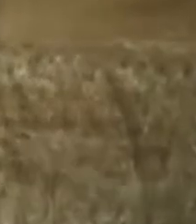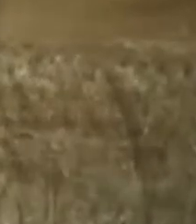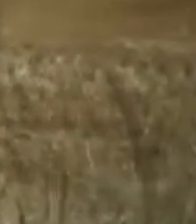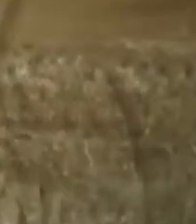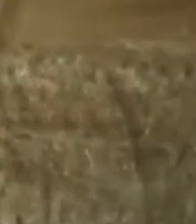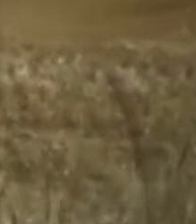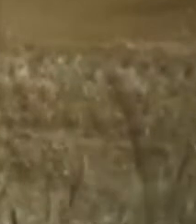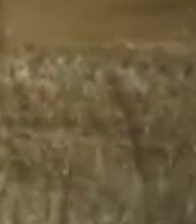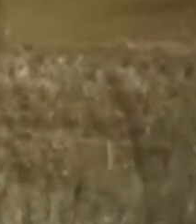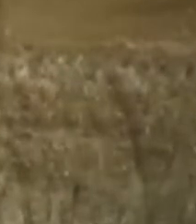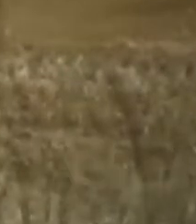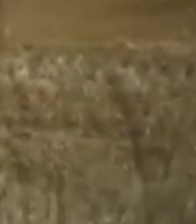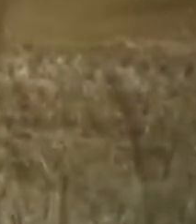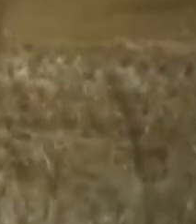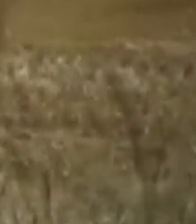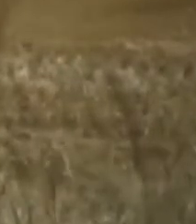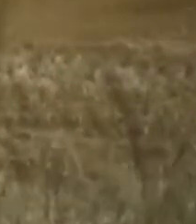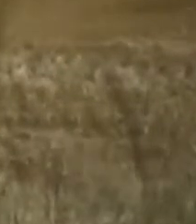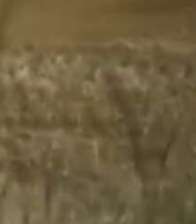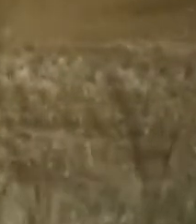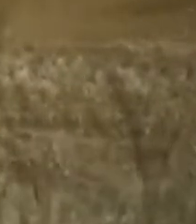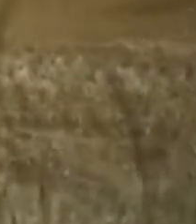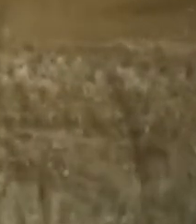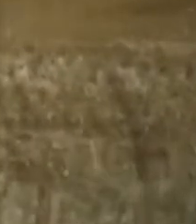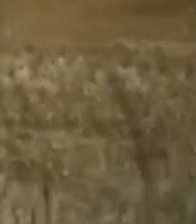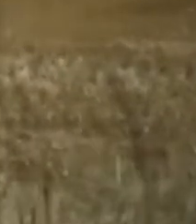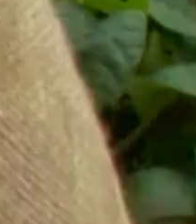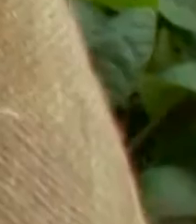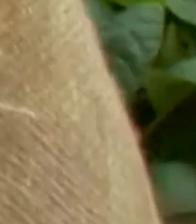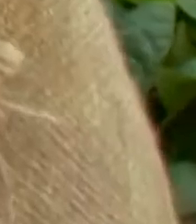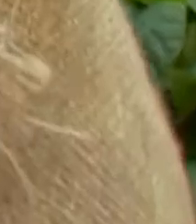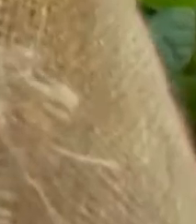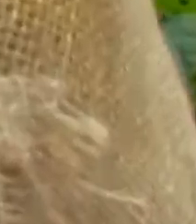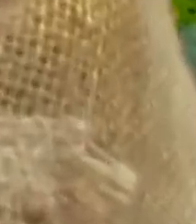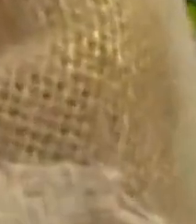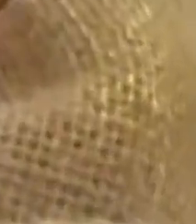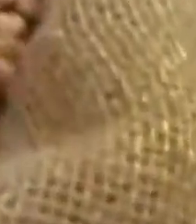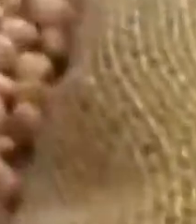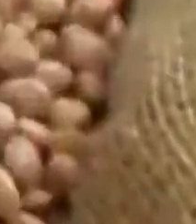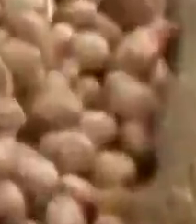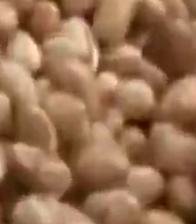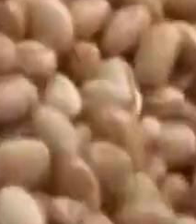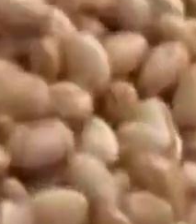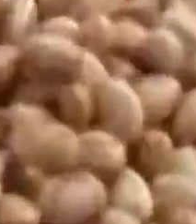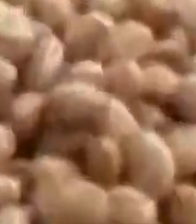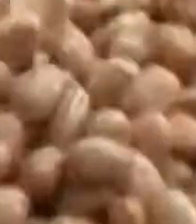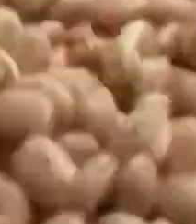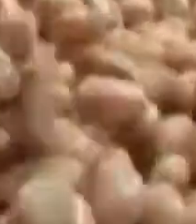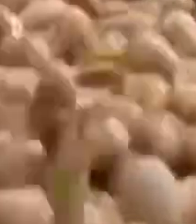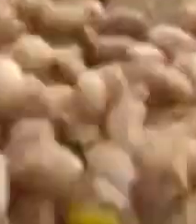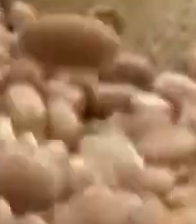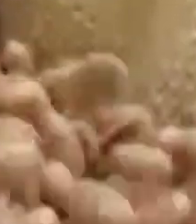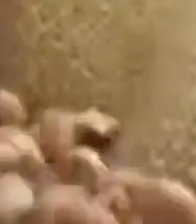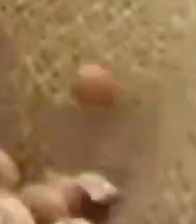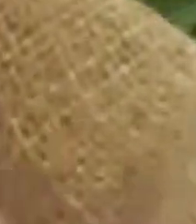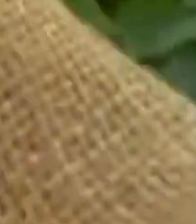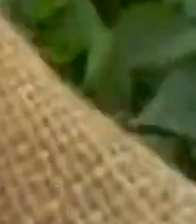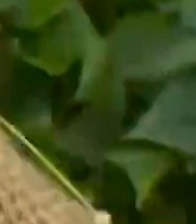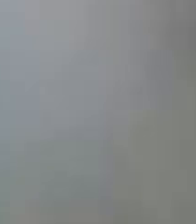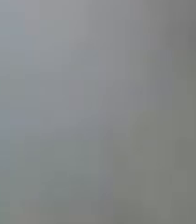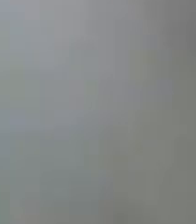que a terra mais arriba, Deus dos sonhos, lindos campos tem mais